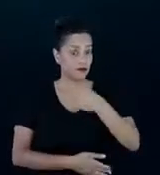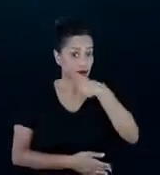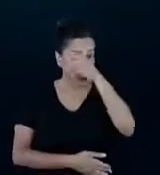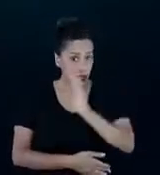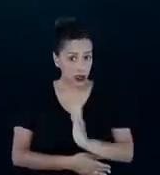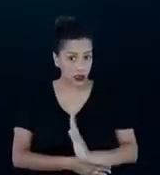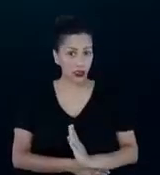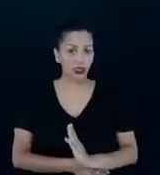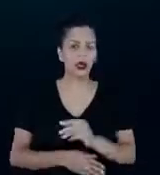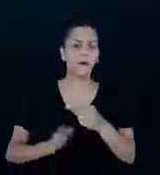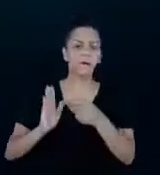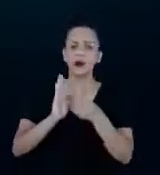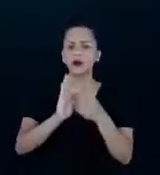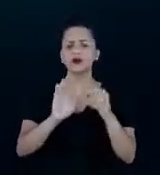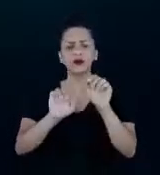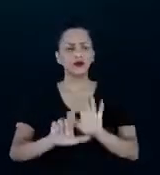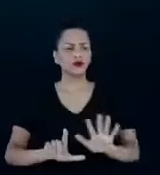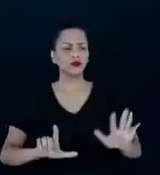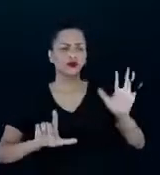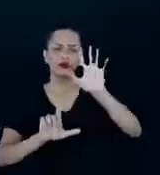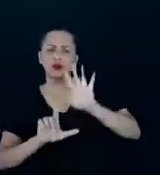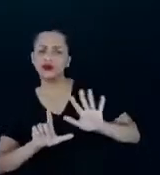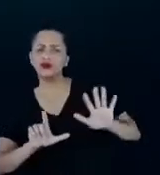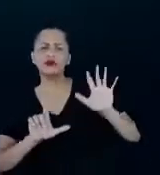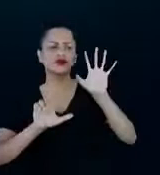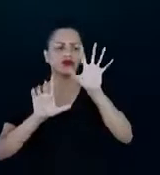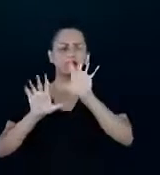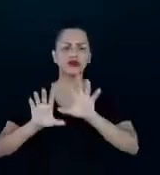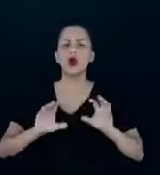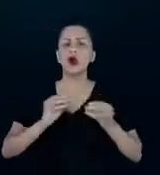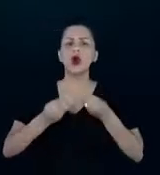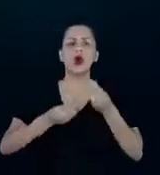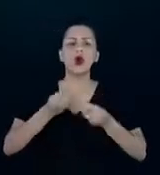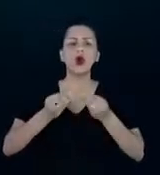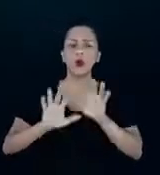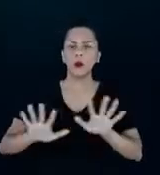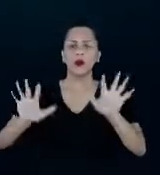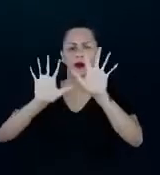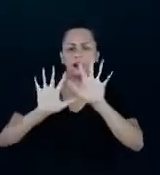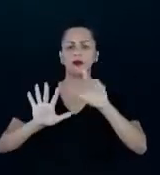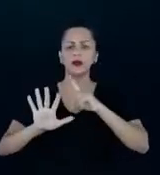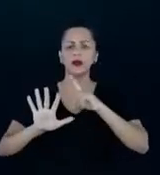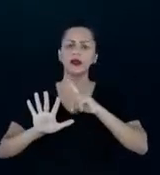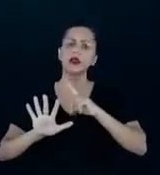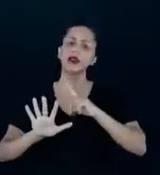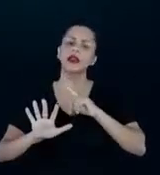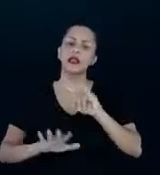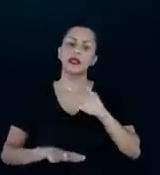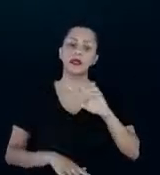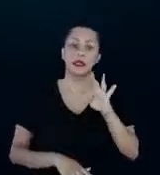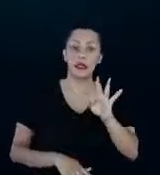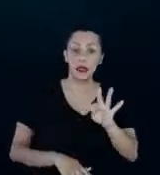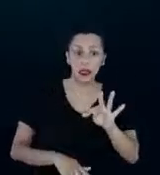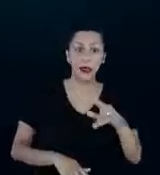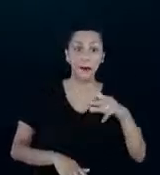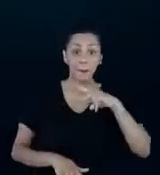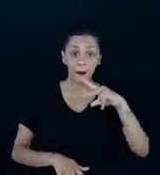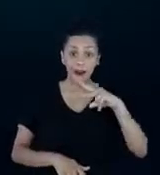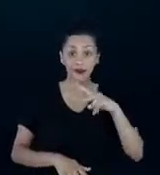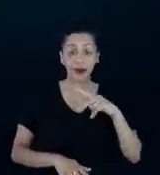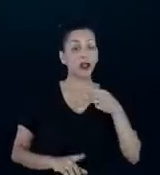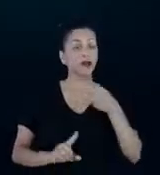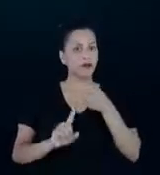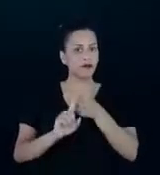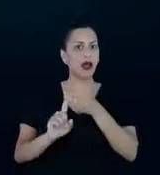uma fotografia do quanto que os ICTs privados impactam a